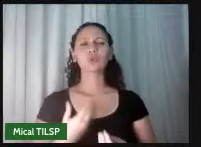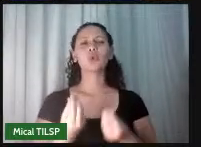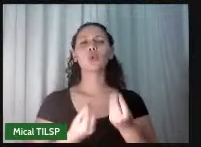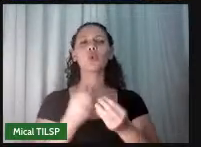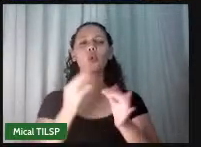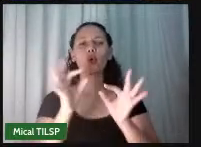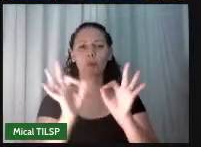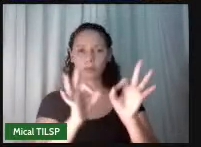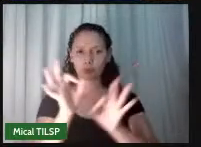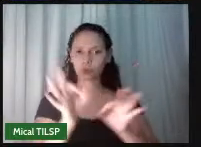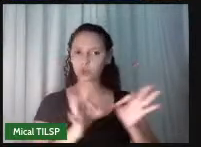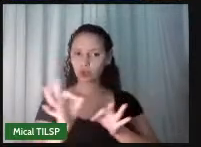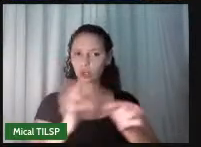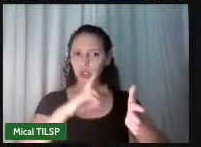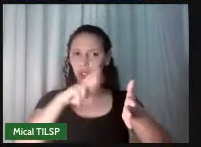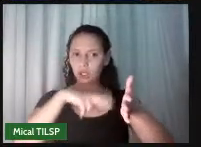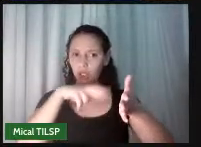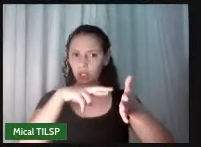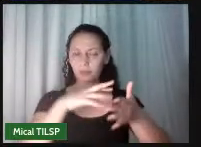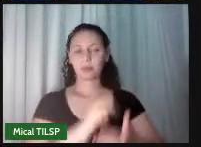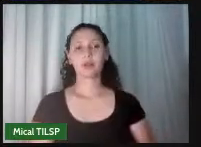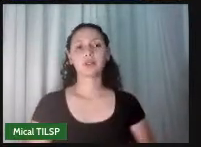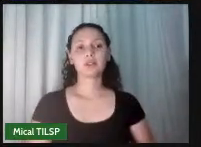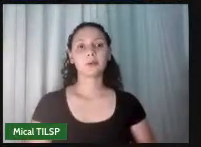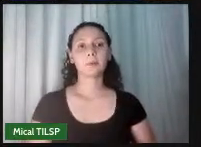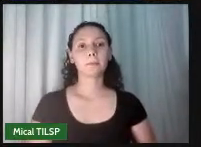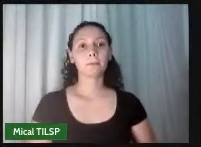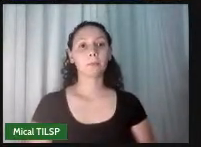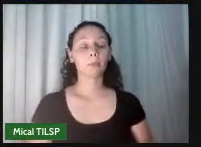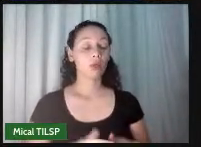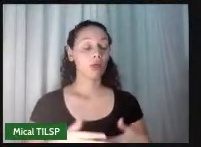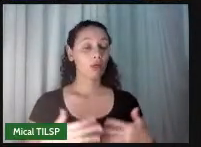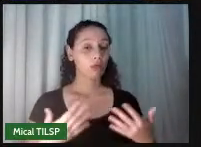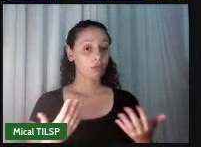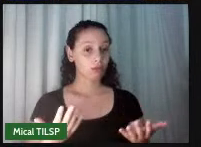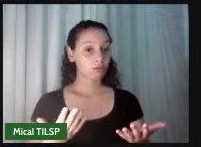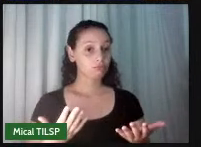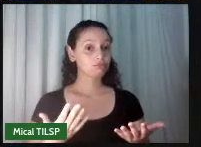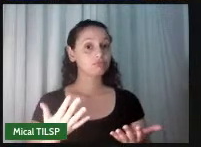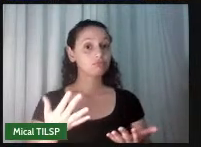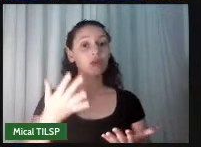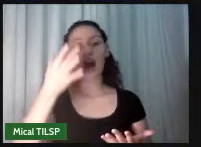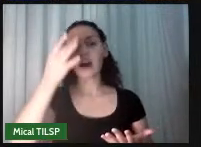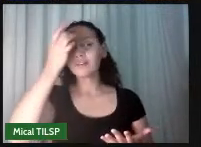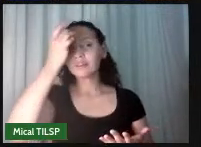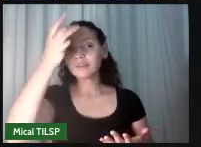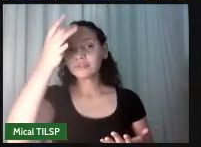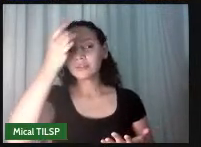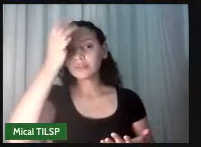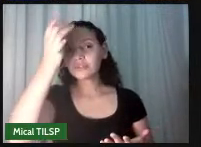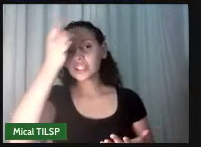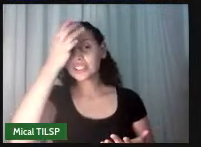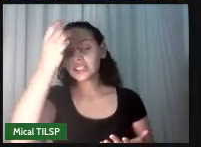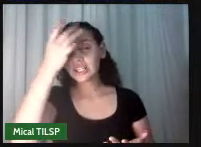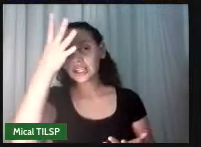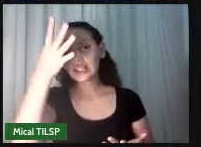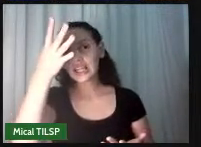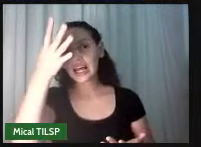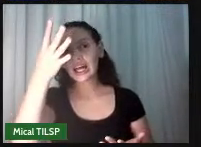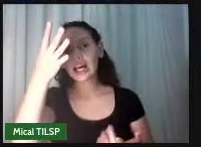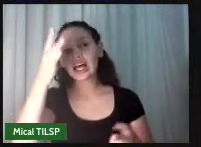ok? Onde, para facilitar e até mesmo diminuir custos,